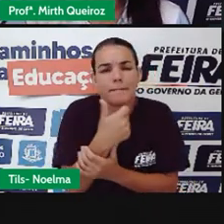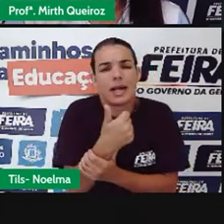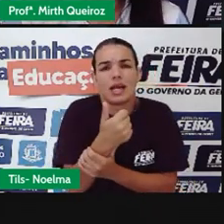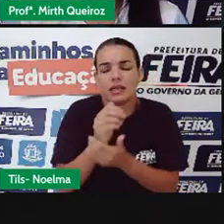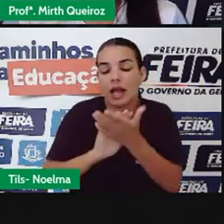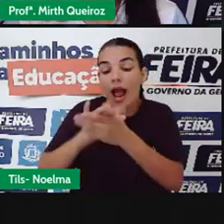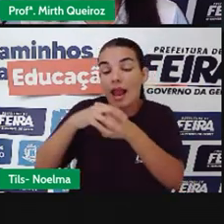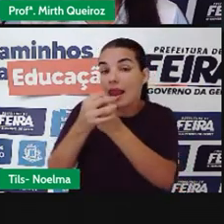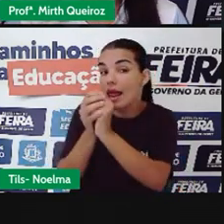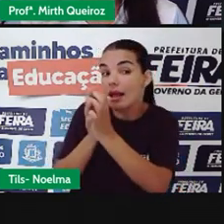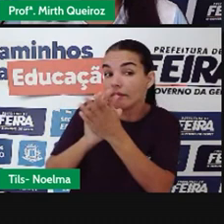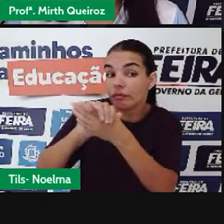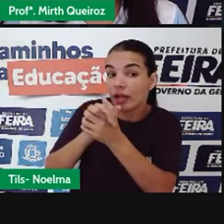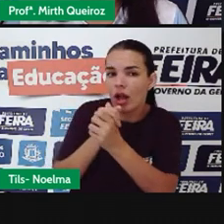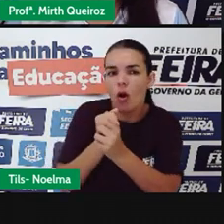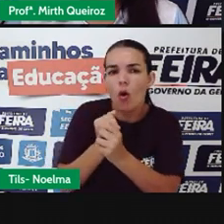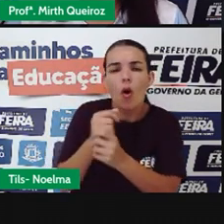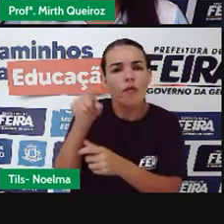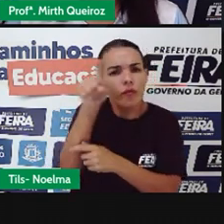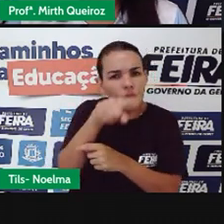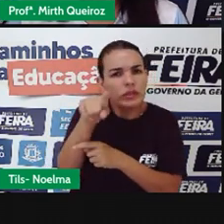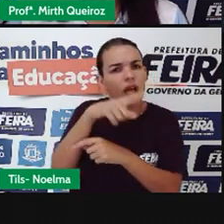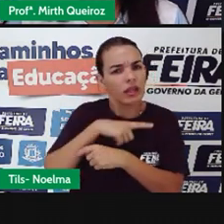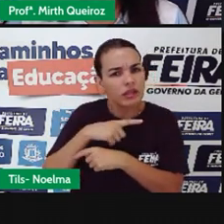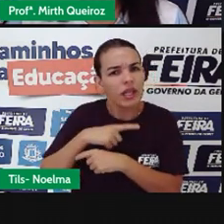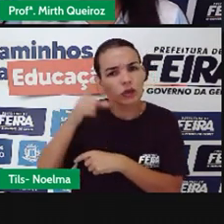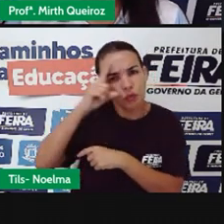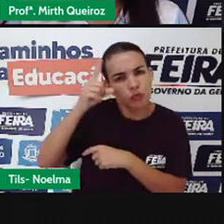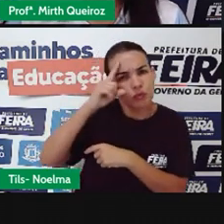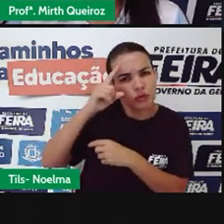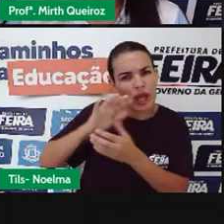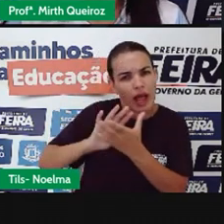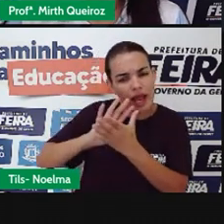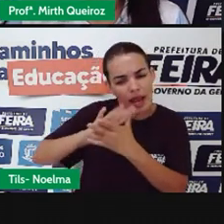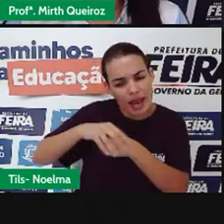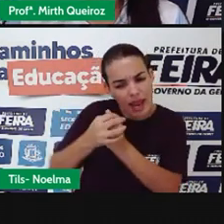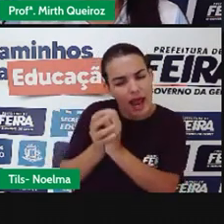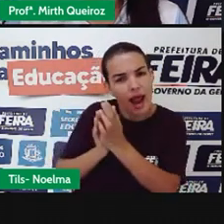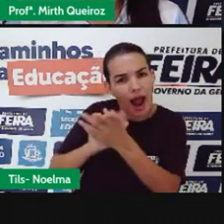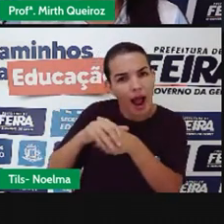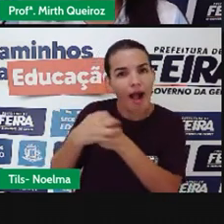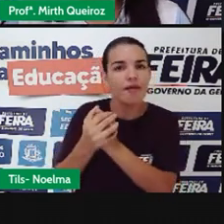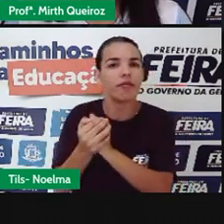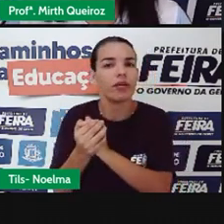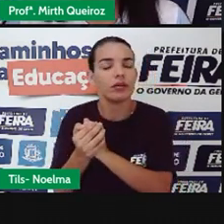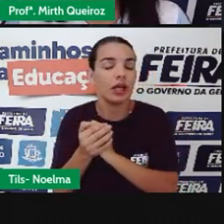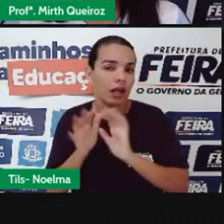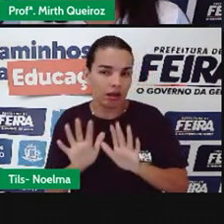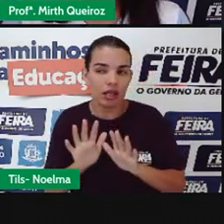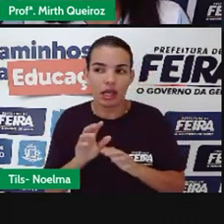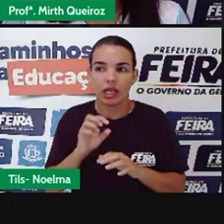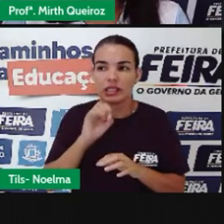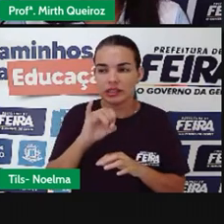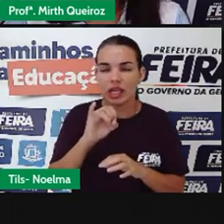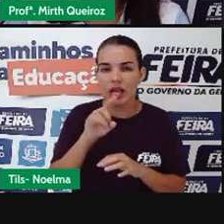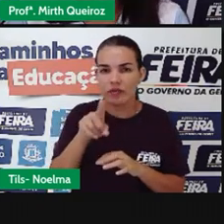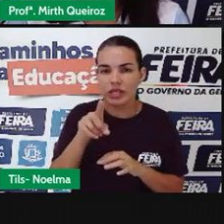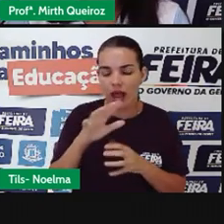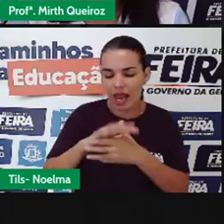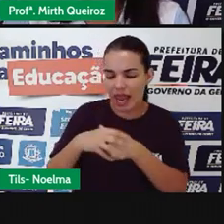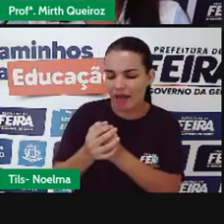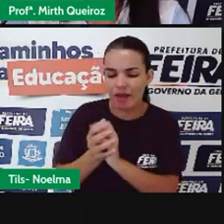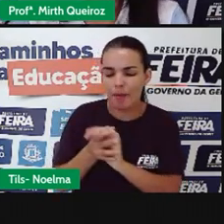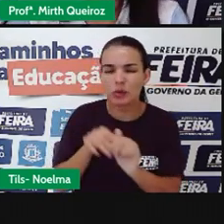vocês têm lavar bem as mãos você quando a gente fala lavado não não é só você colocar a sua